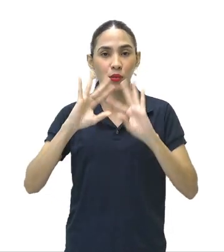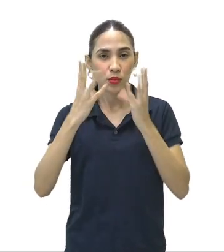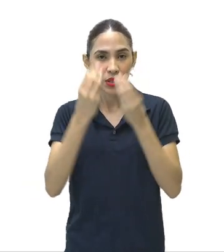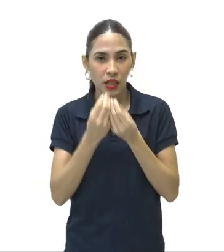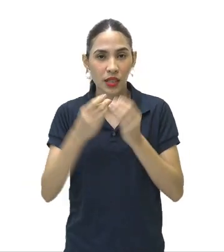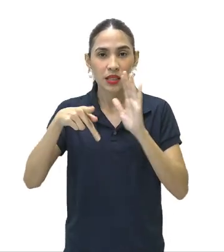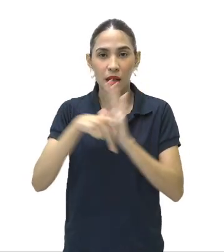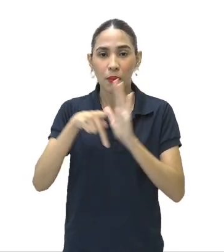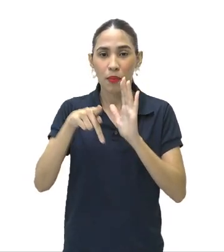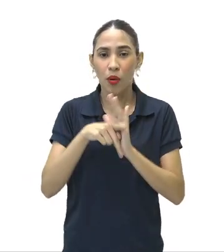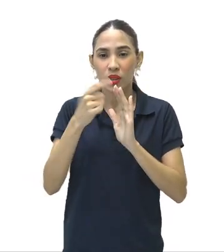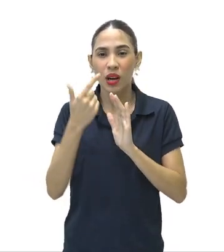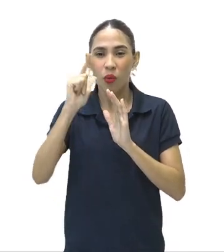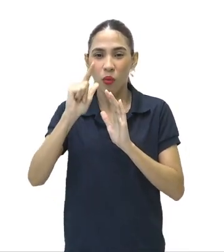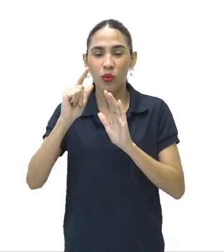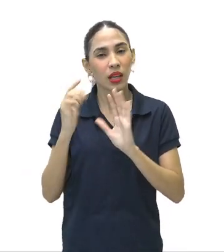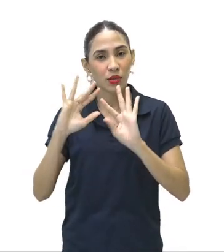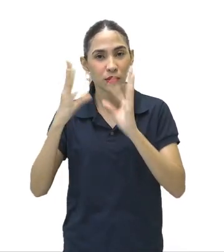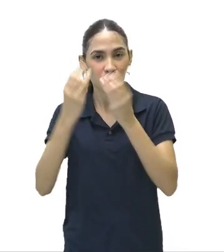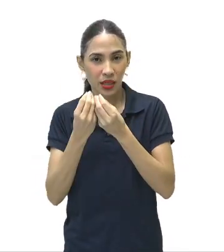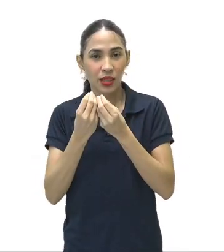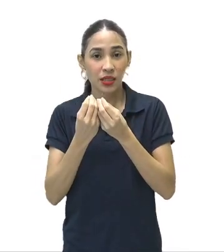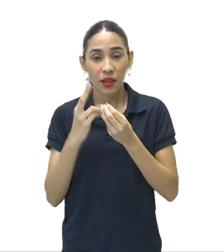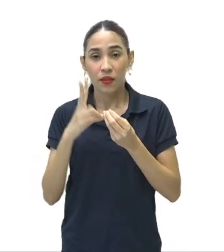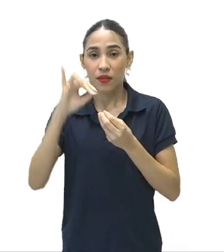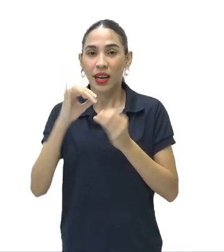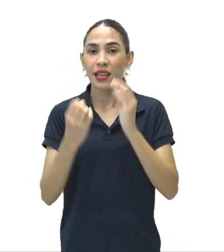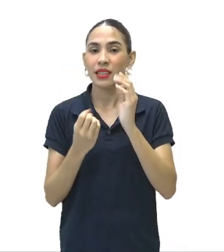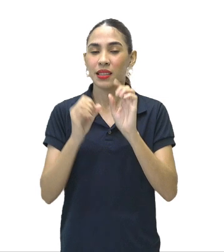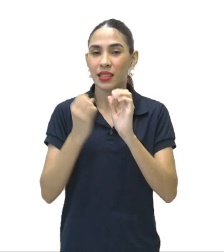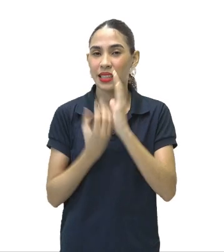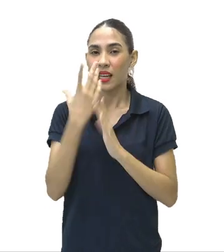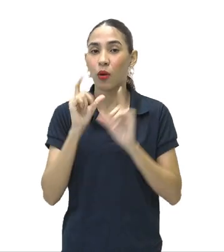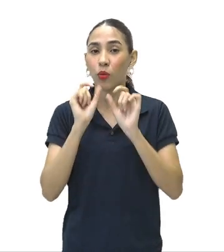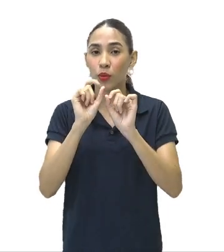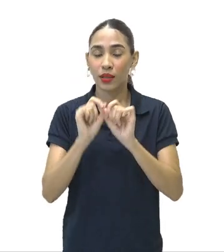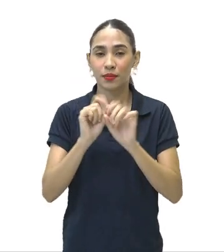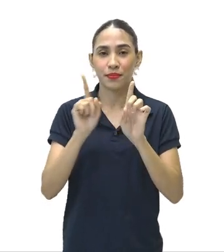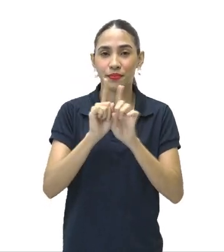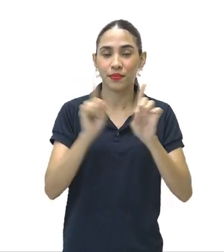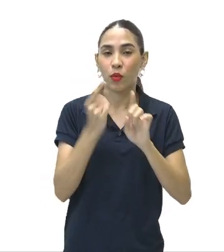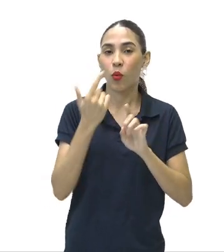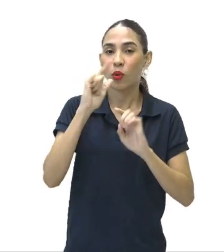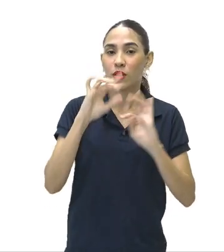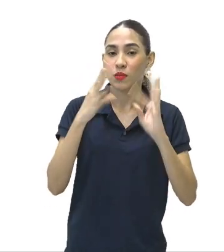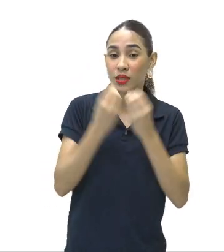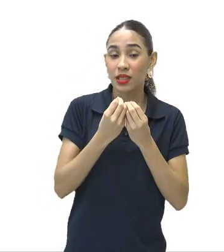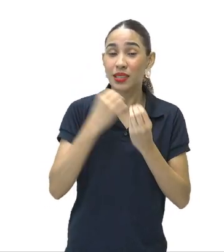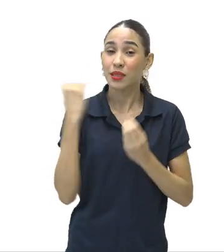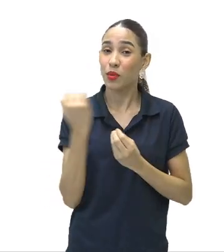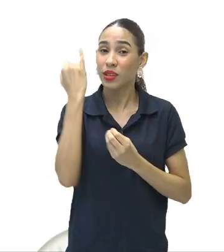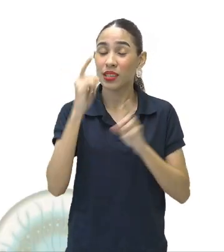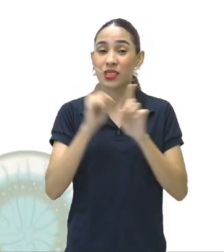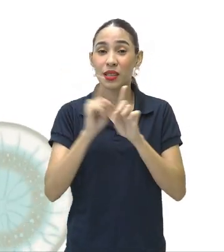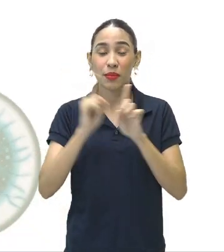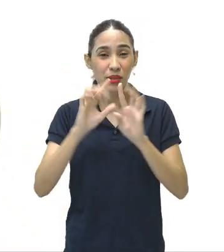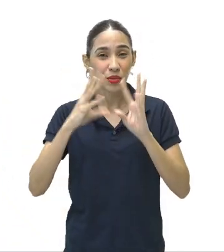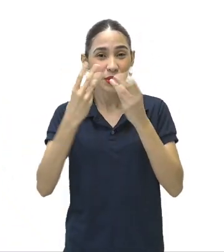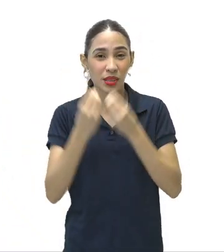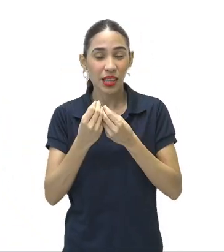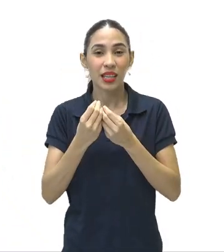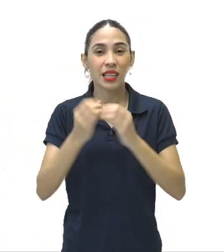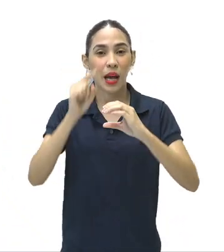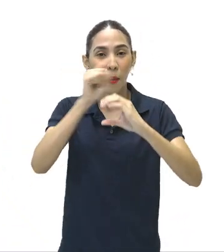de transpeptidase, que atua na formação do peptidoglicano, importante componente da parede